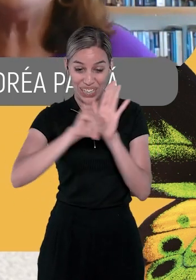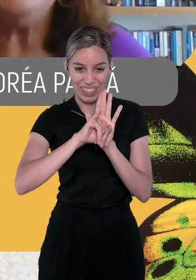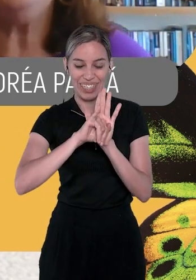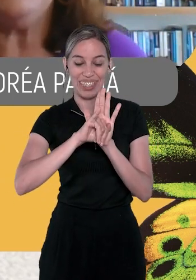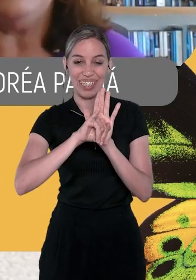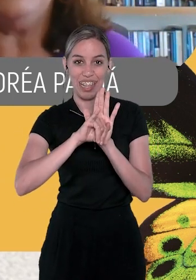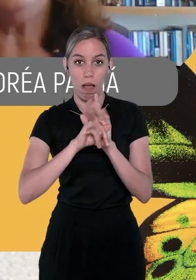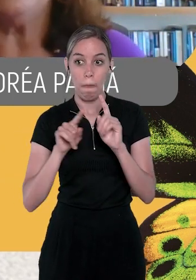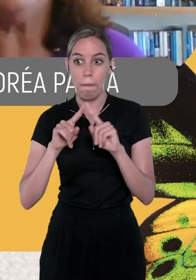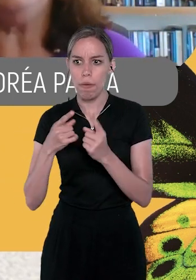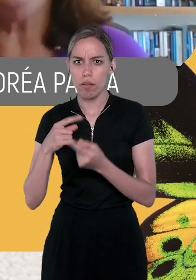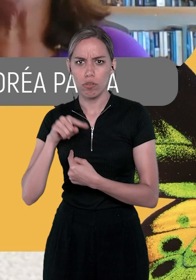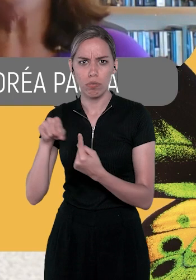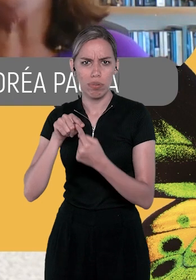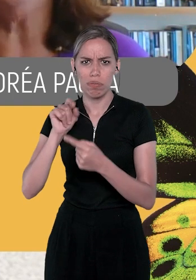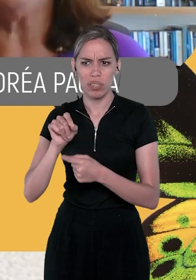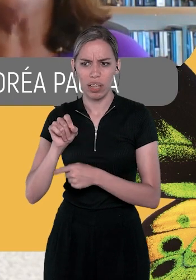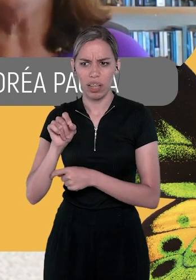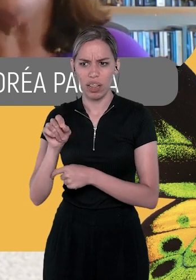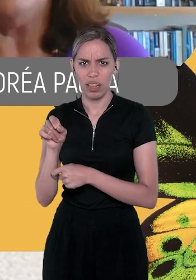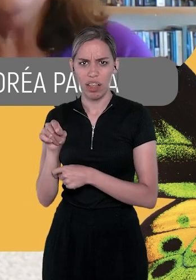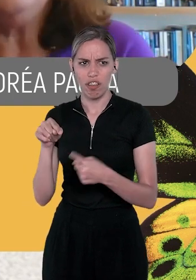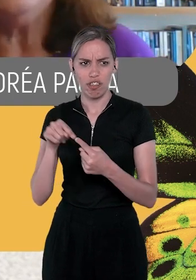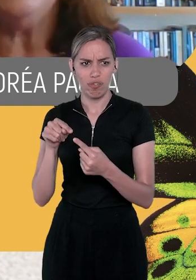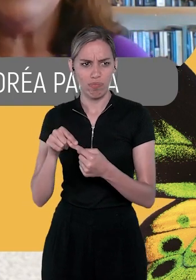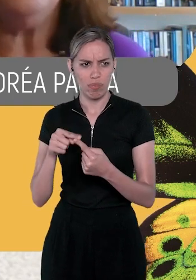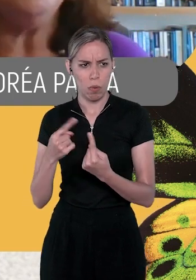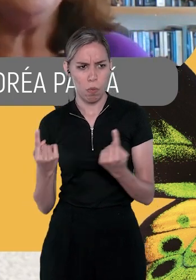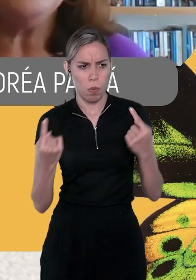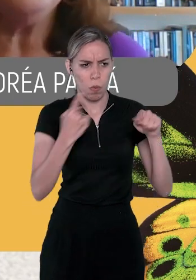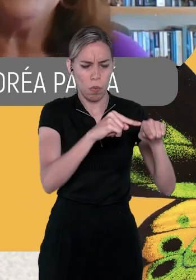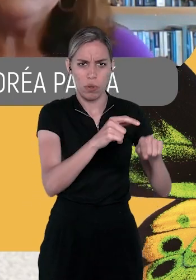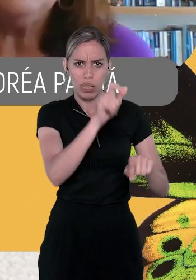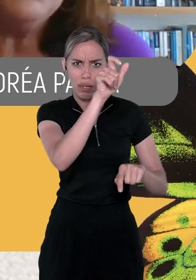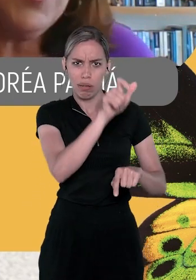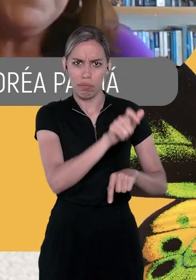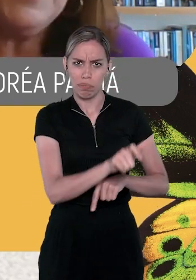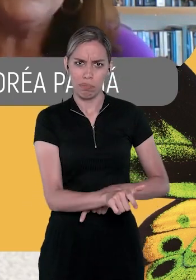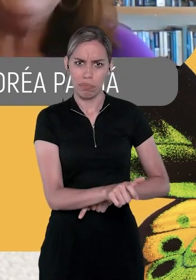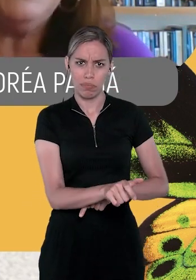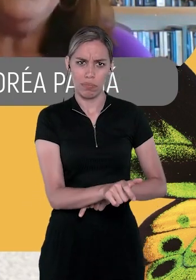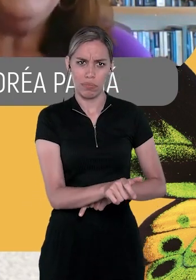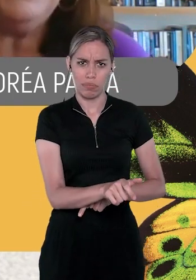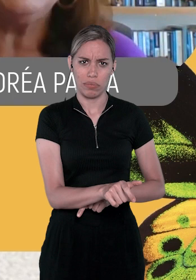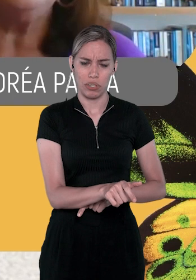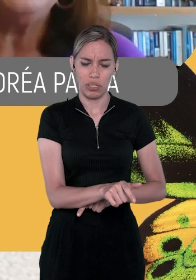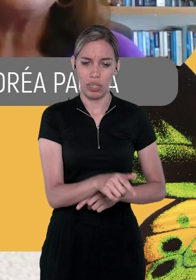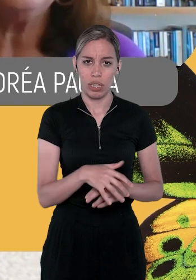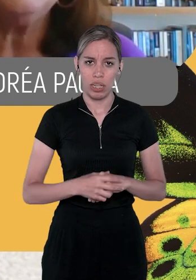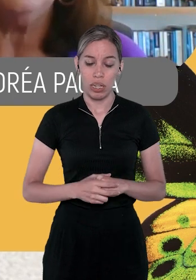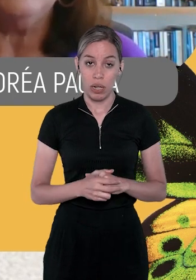para se vingar de alguém que os remeteu para aquele lugar. Então, é um momento muito, muito difícil e